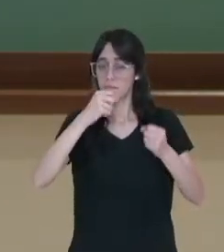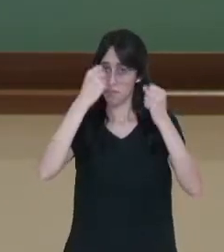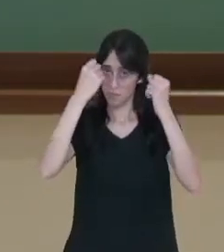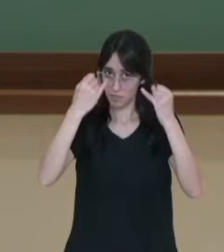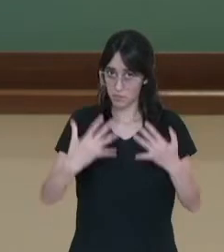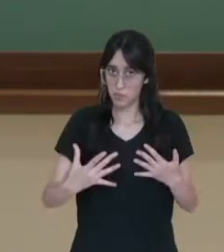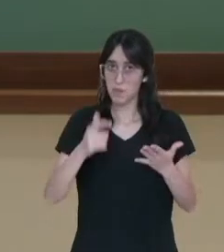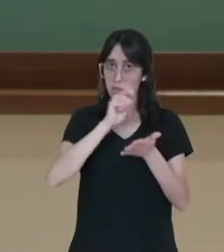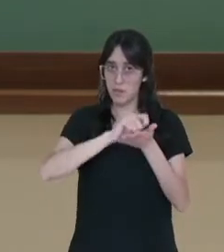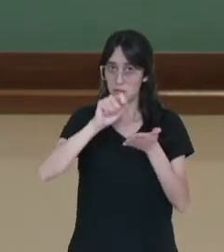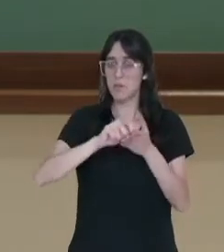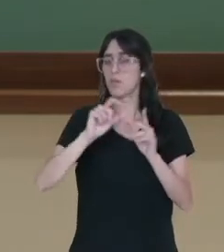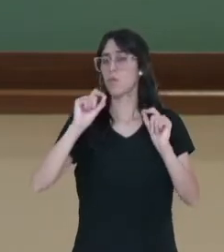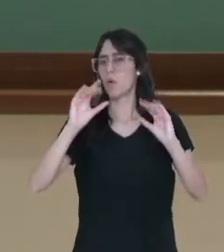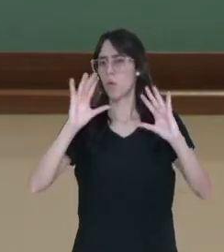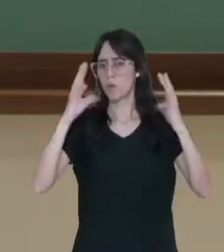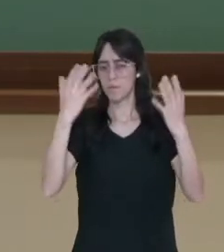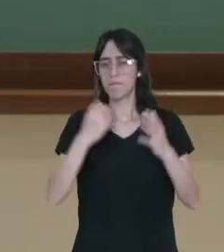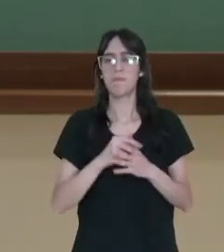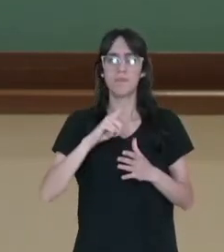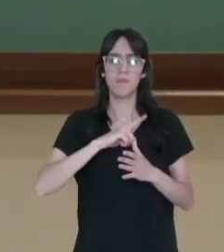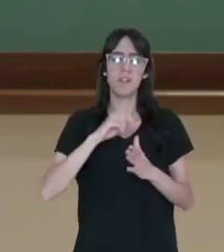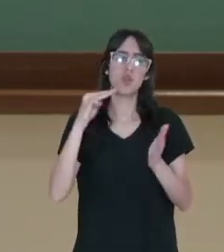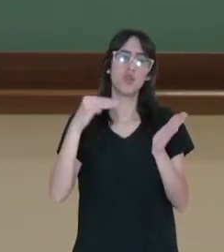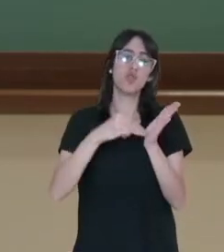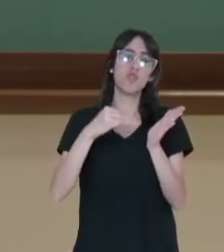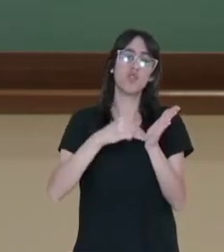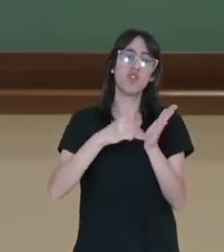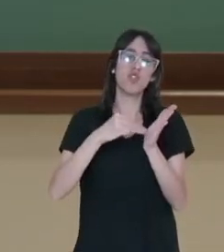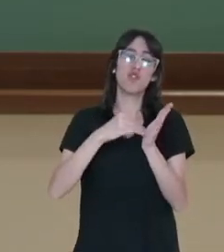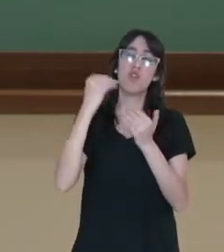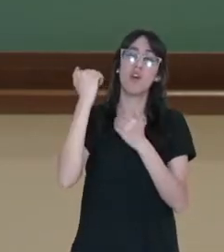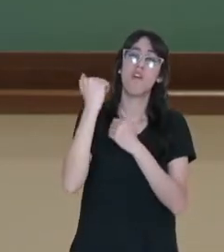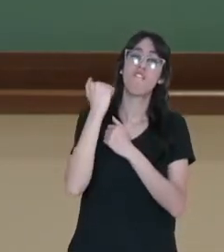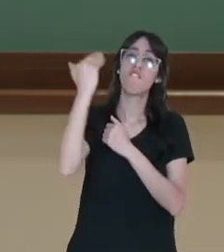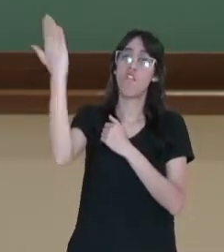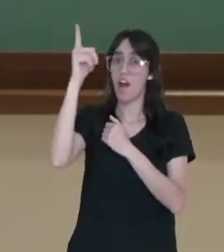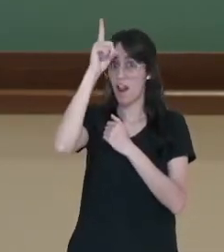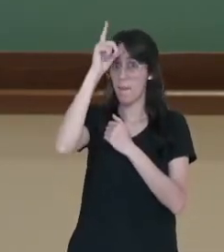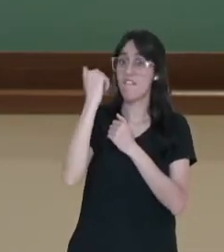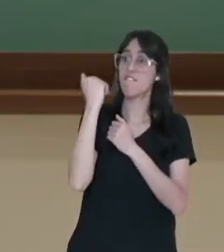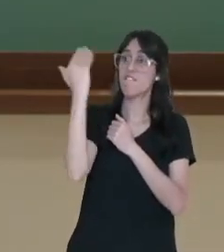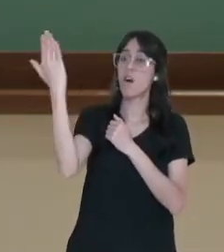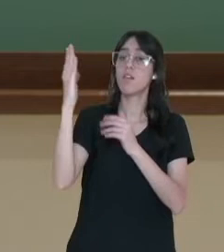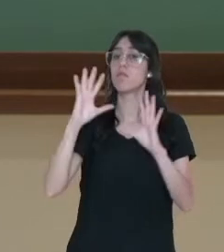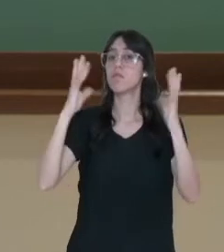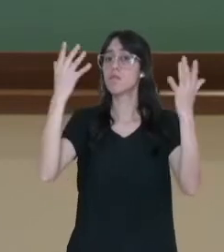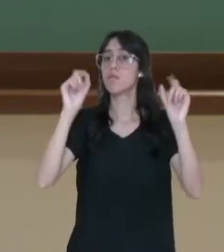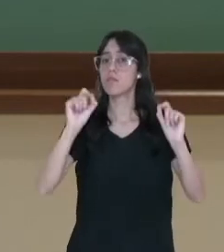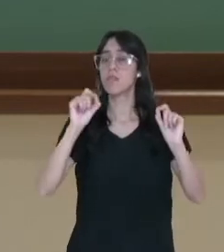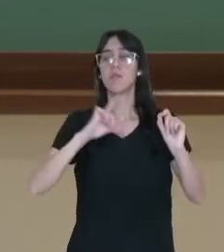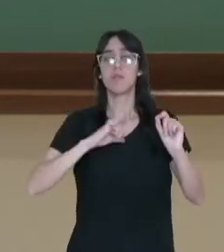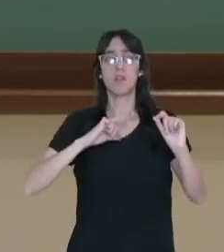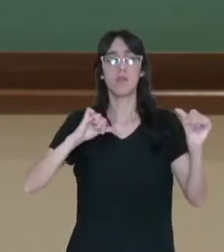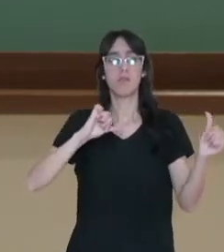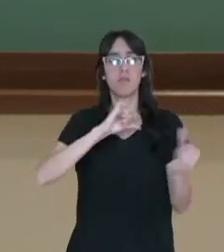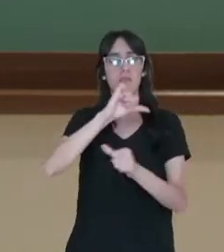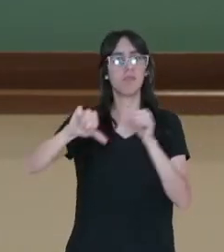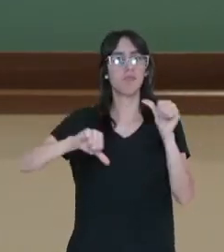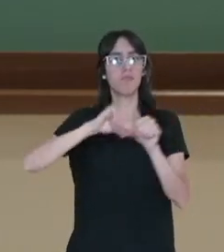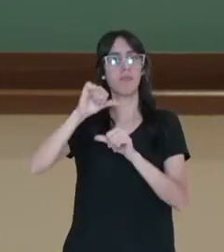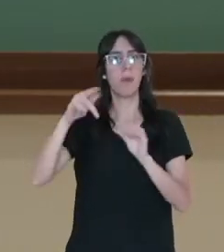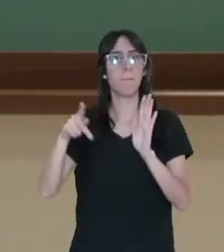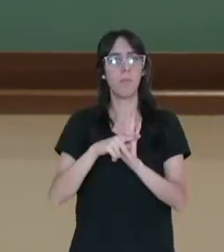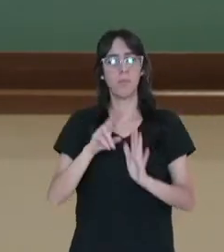um fator interno. Como fator externo, fora da Alemanha, nós podemos citar as reformas promovidas na